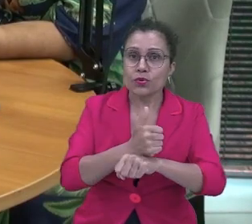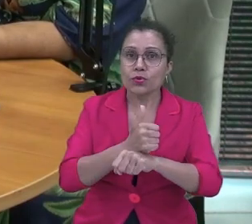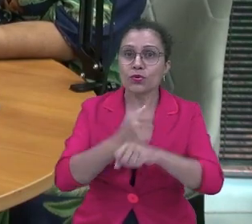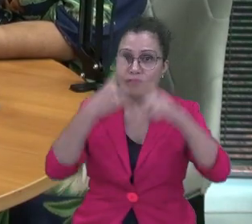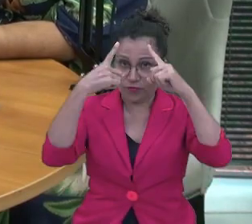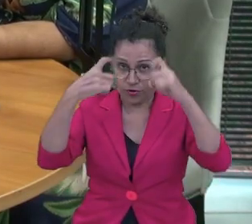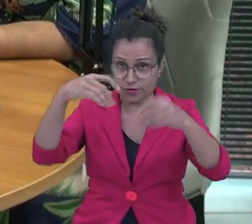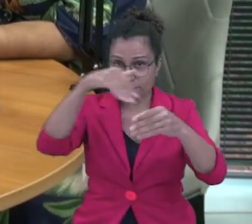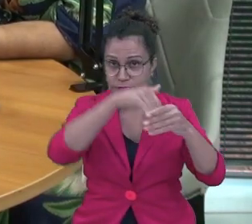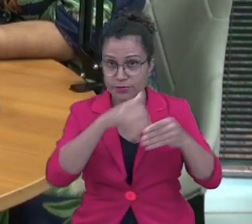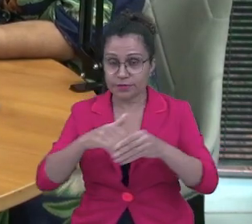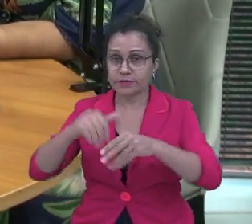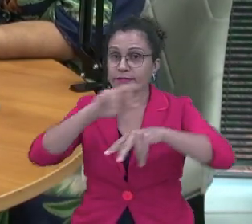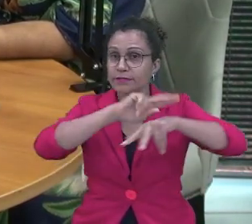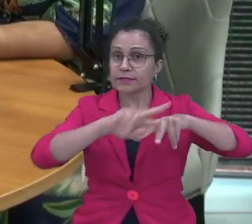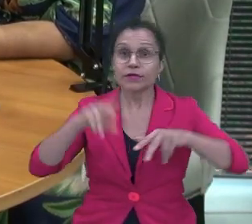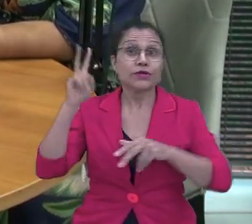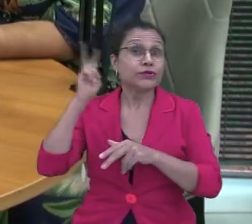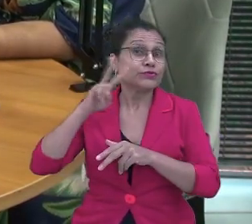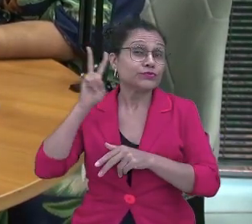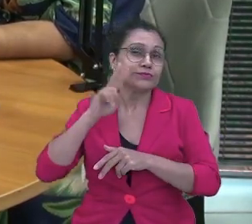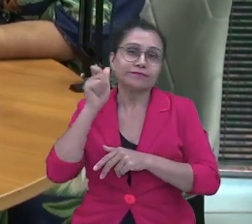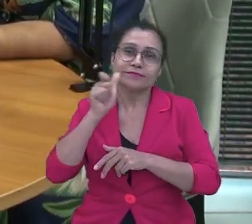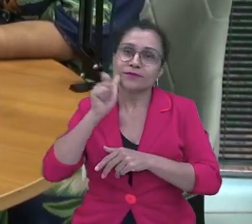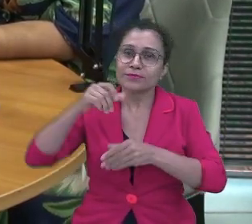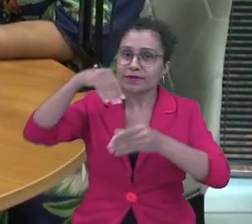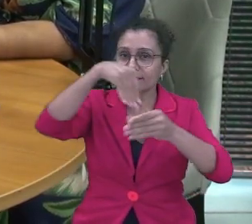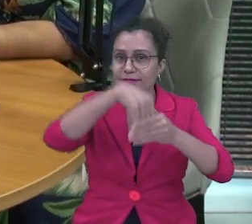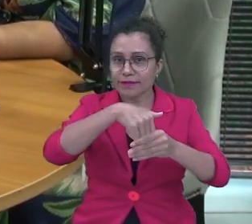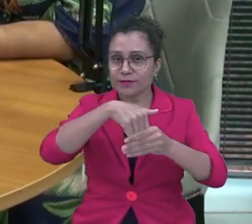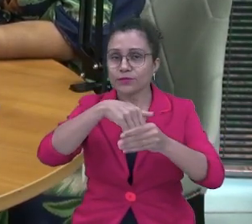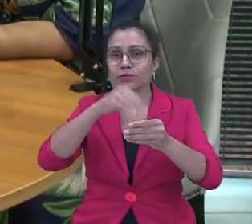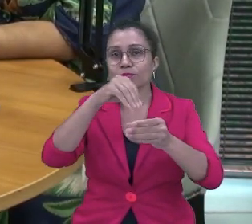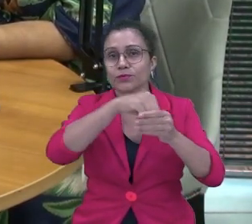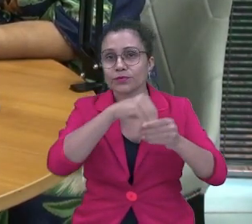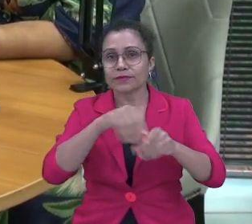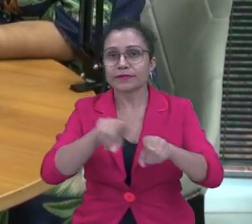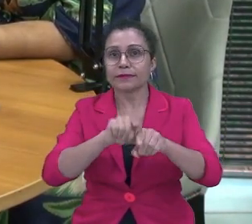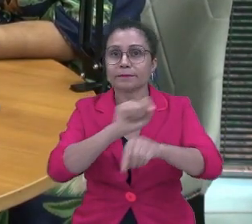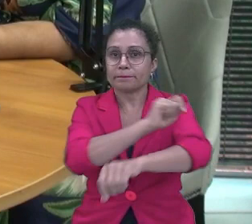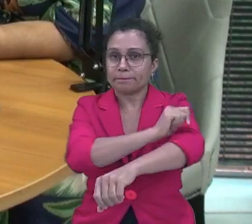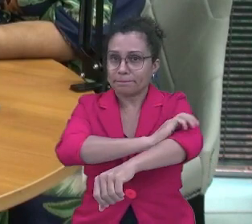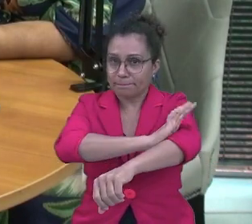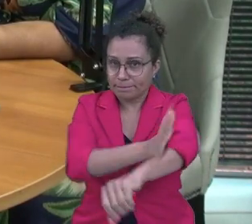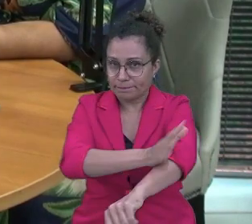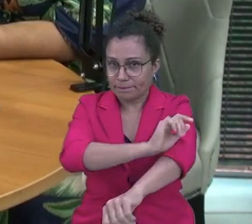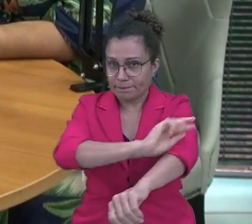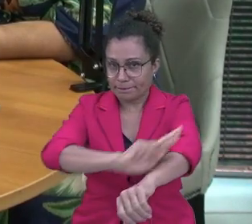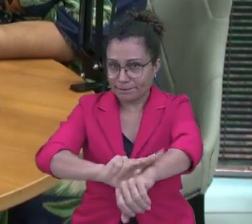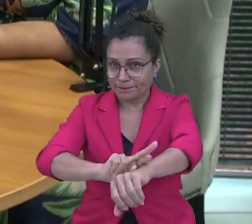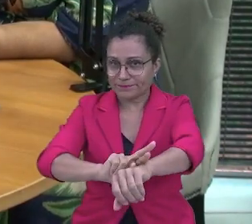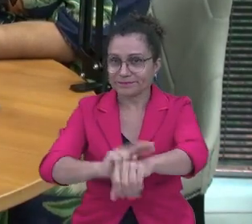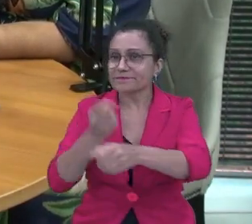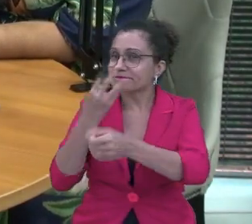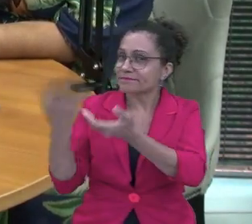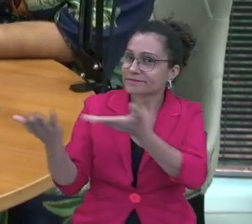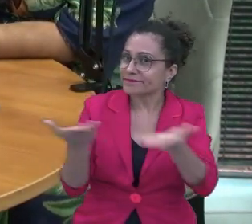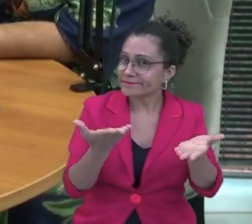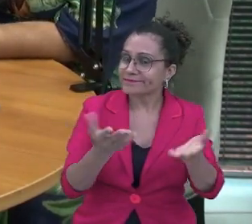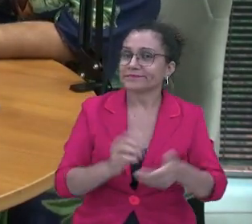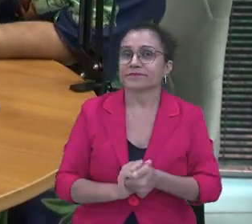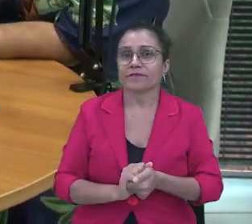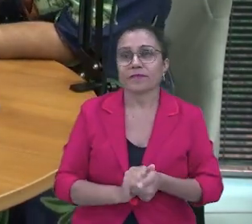de gênero, história das mulheres na política e racismo. Bem-vinda, professora. Obrigada, Tânia,